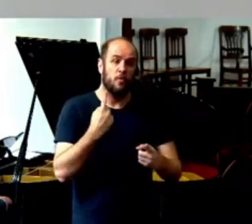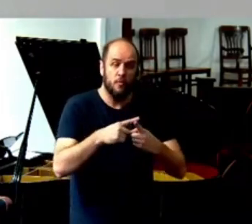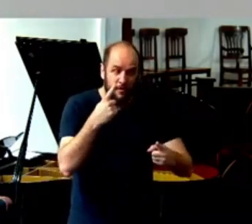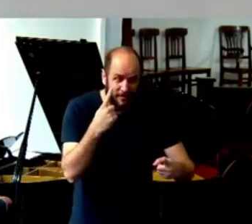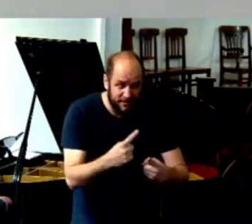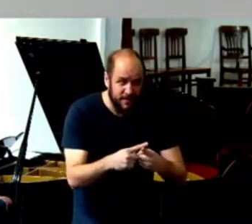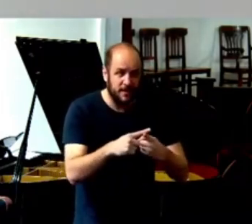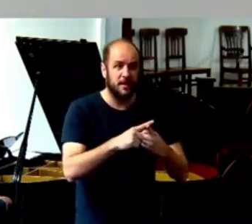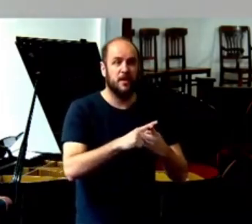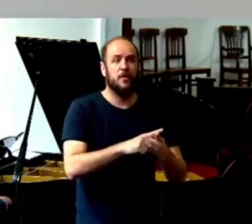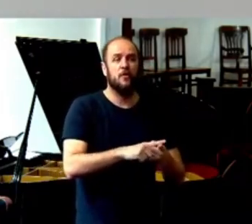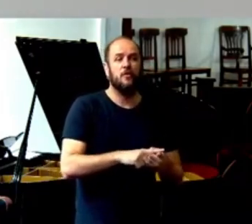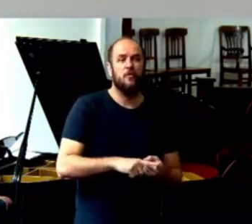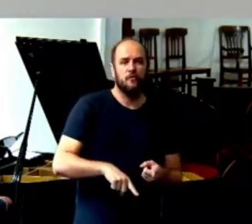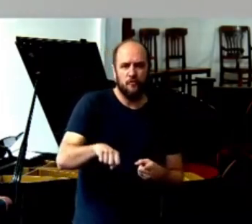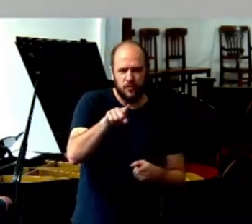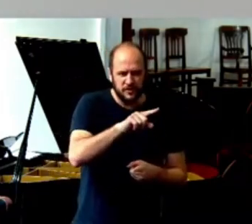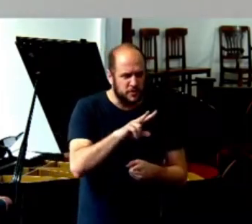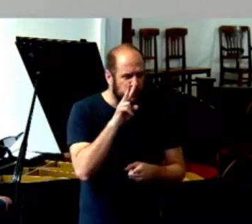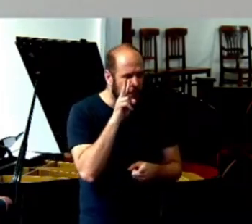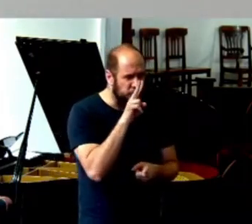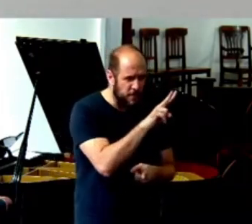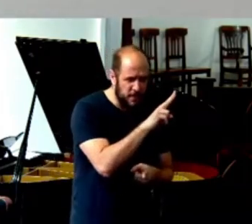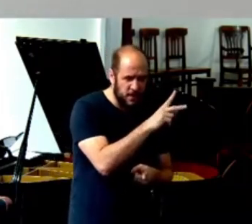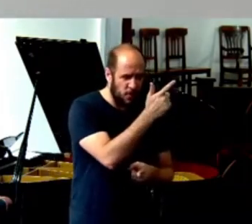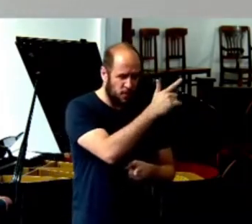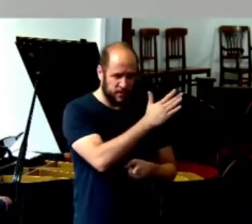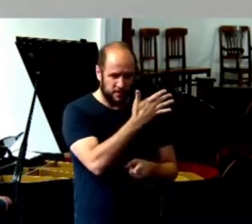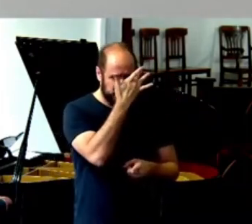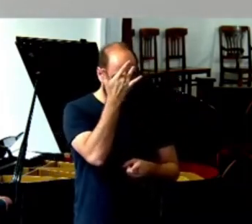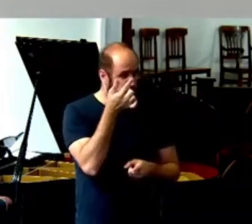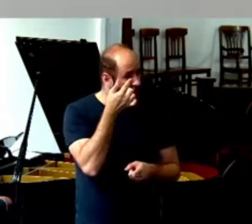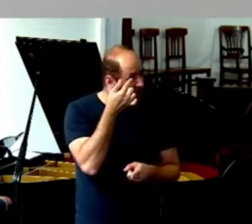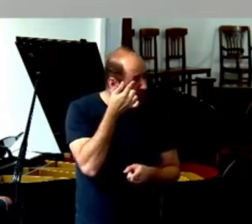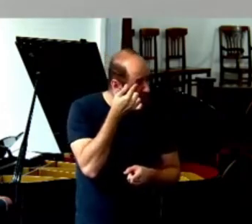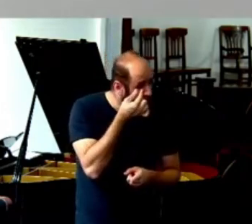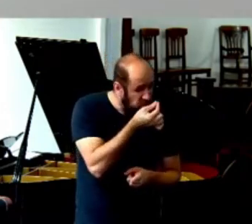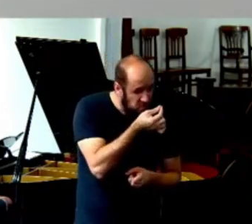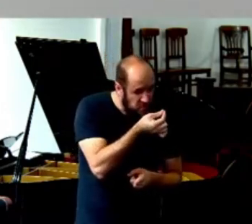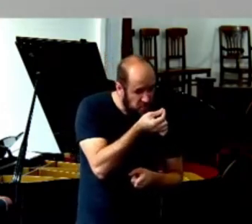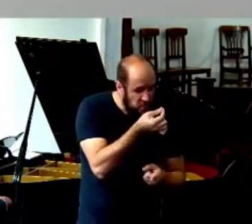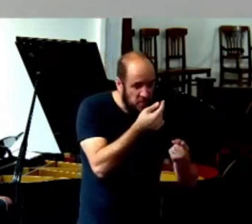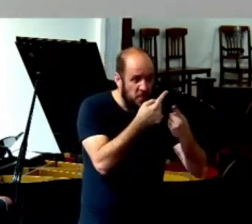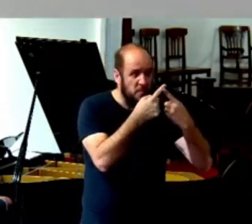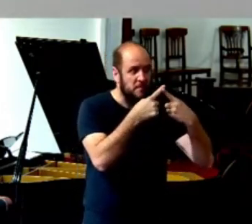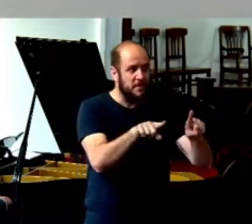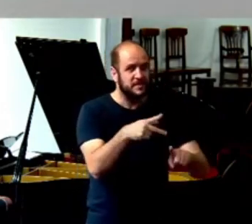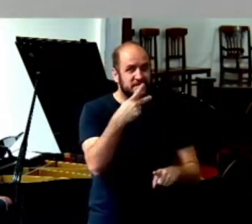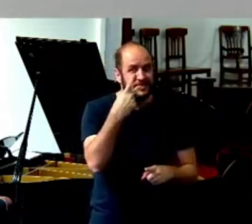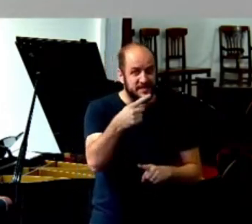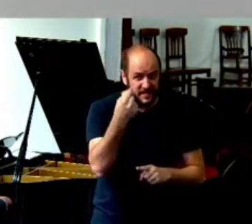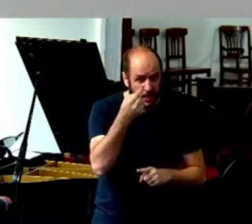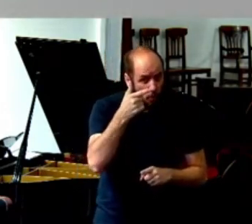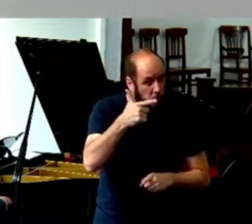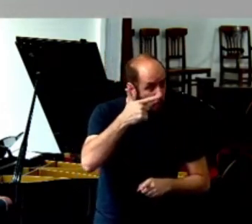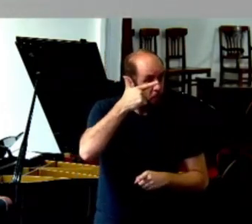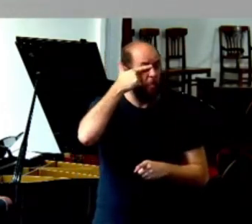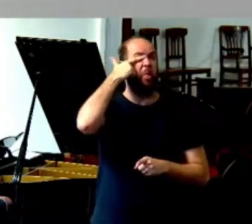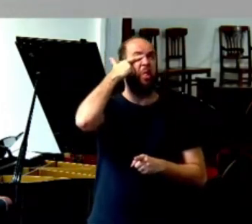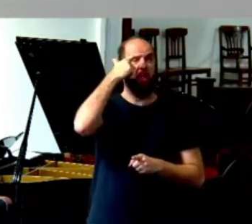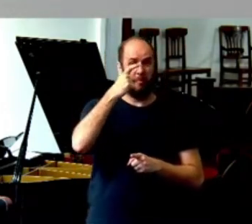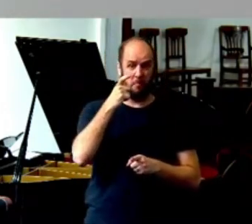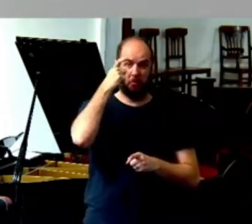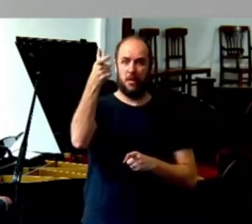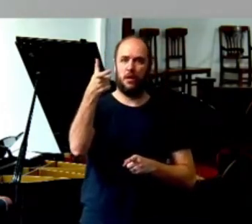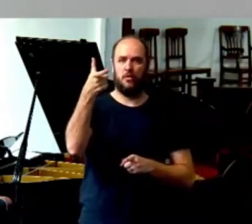Porque você vê o cisco no olho do seu irmão, mas não repara na trave que está no seu